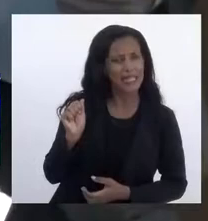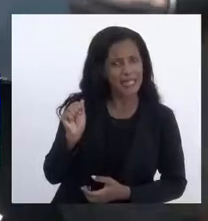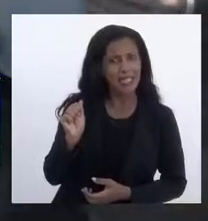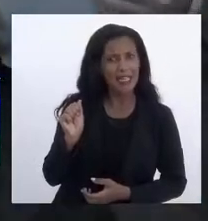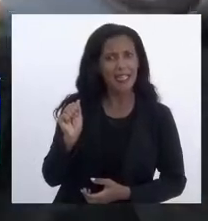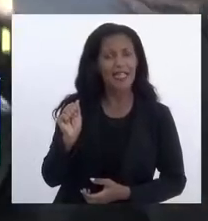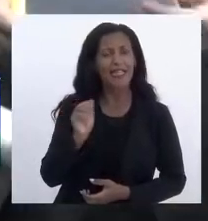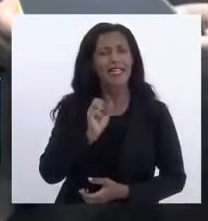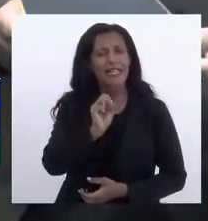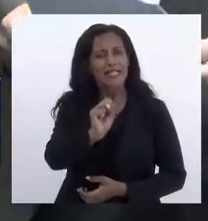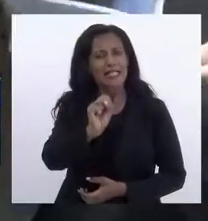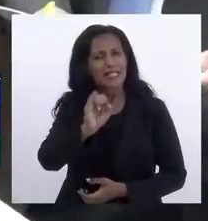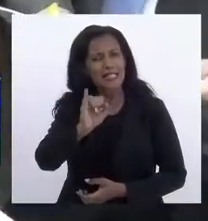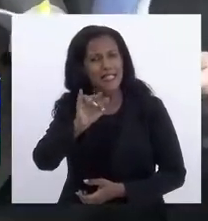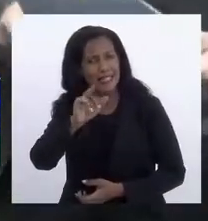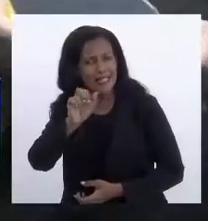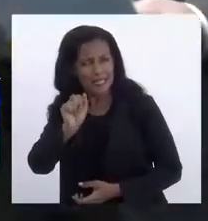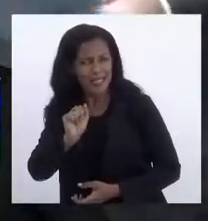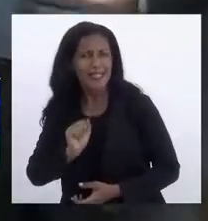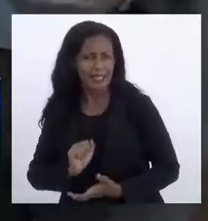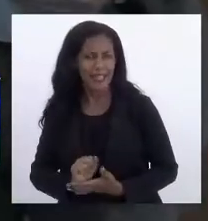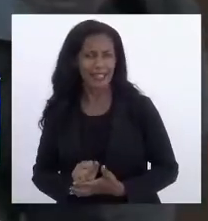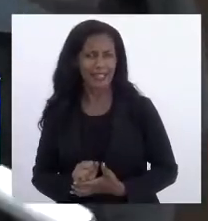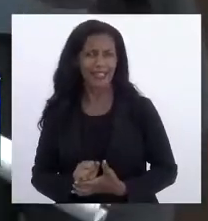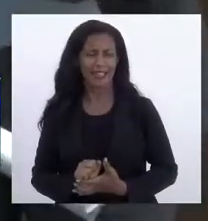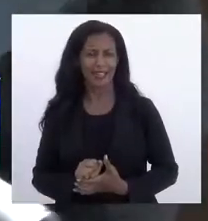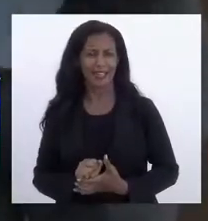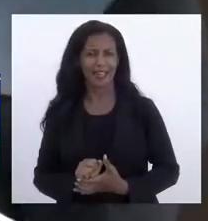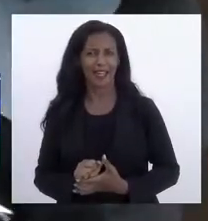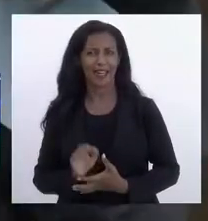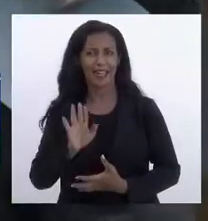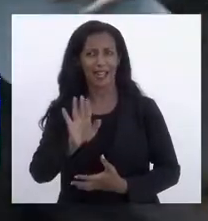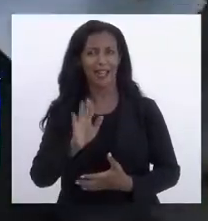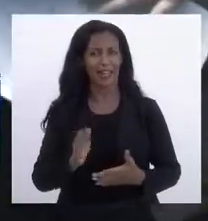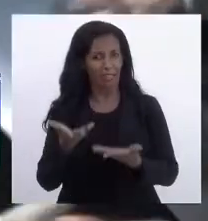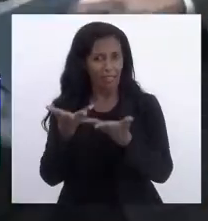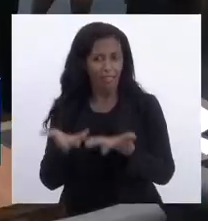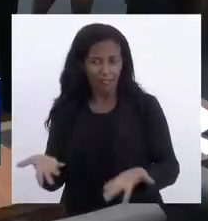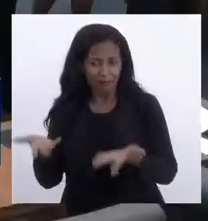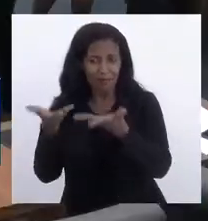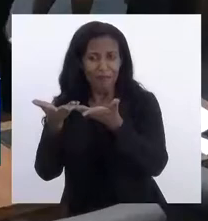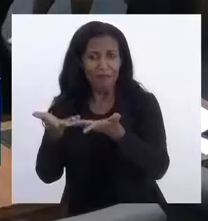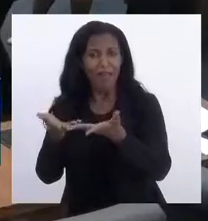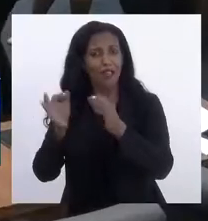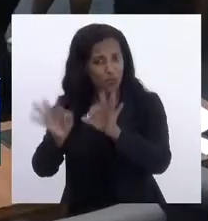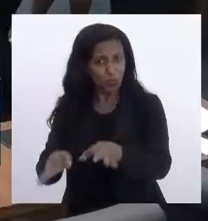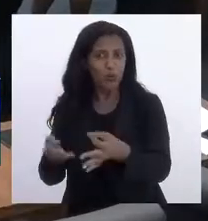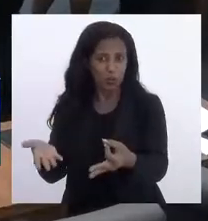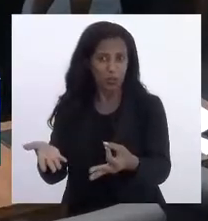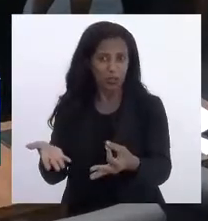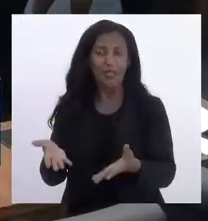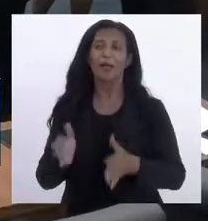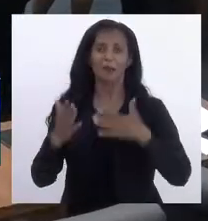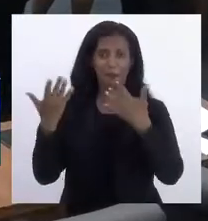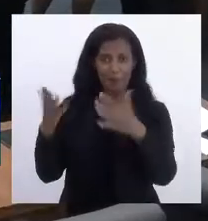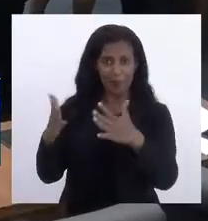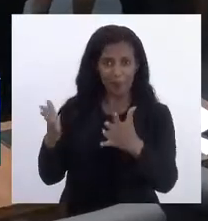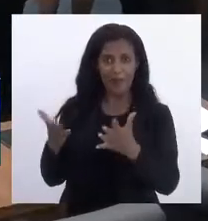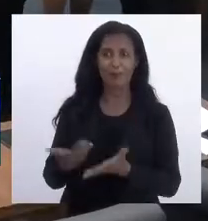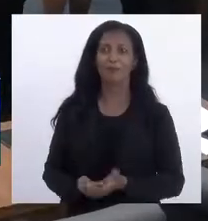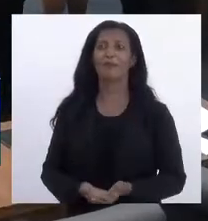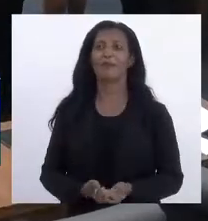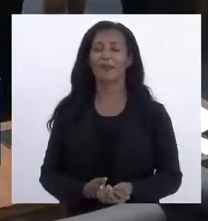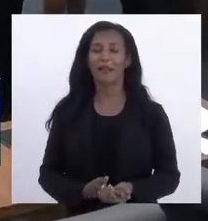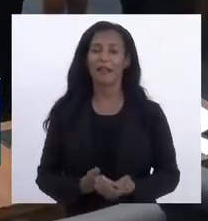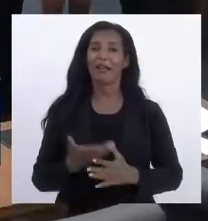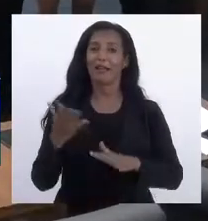Seria justa, e estou aqui com esse cabelo também. Que é justa a homenagem, por favor. Que é justa a homenagem. Não irei desmentir